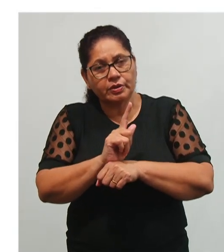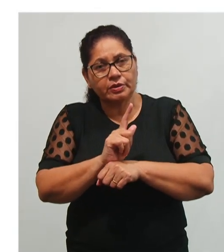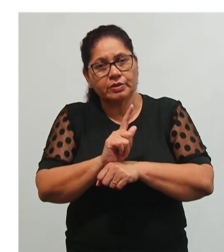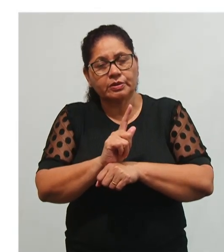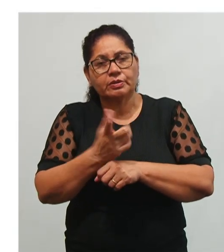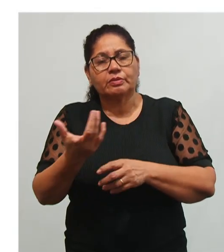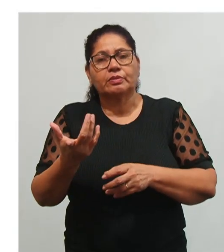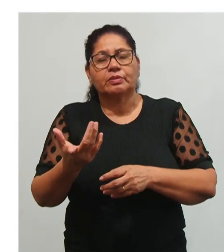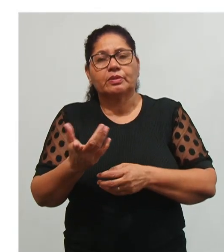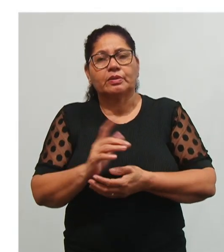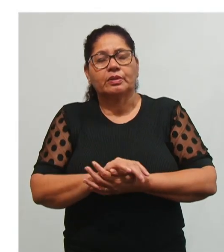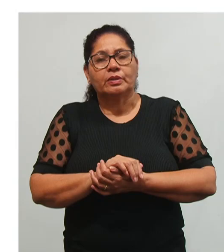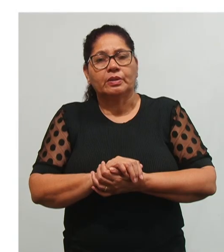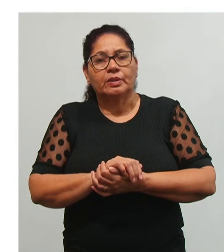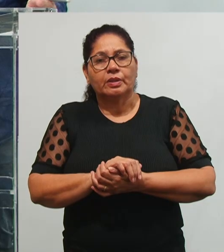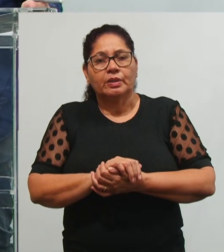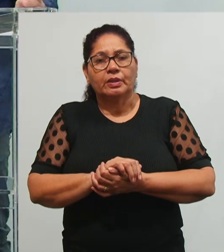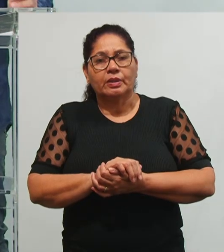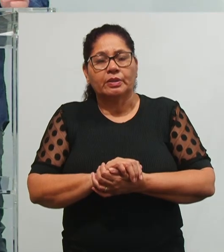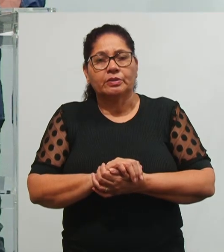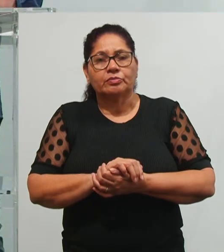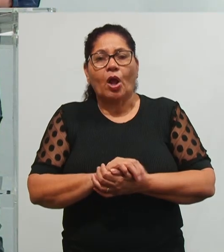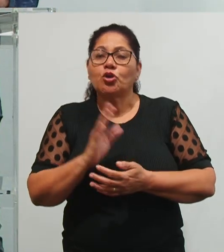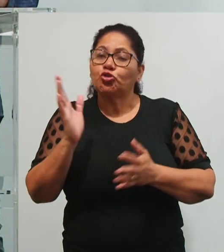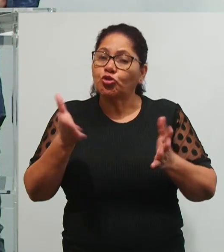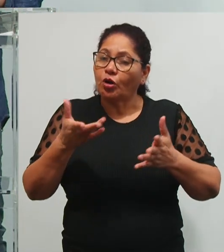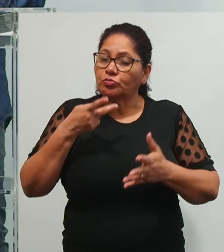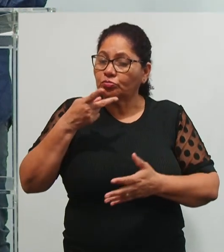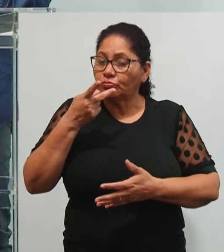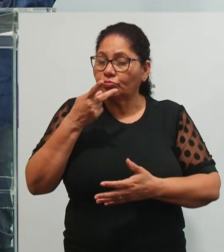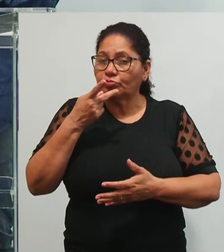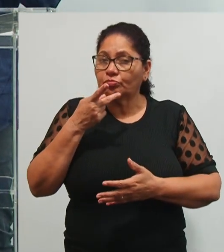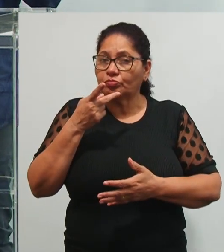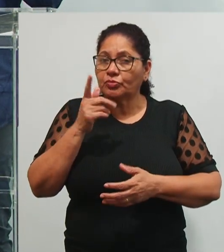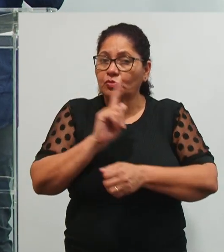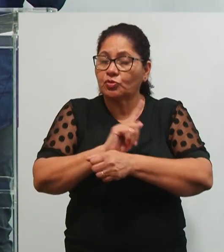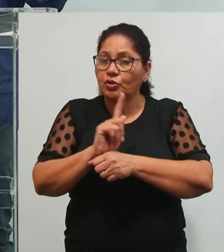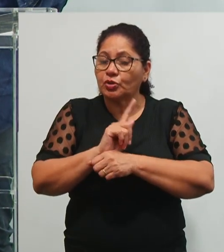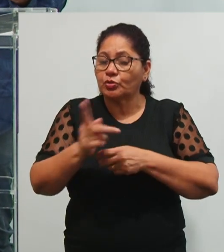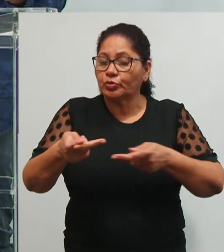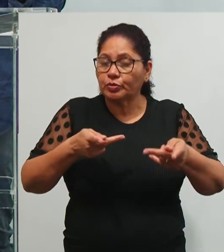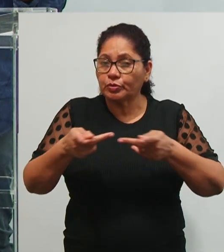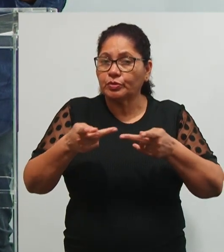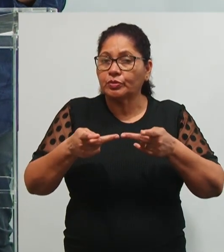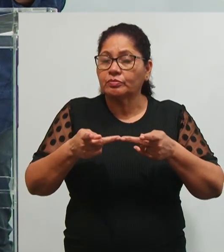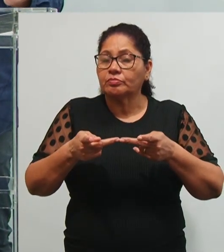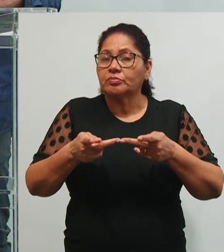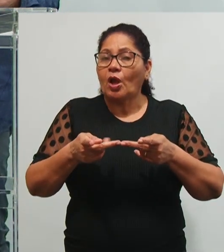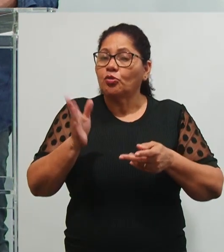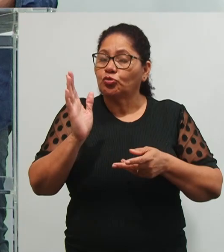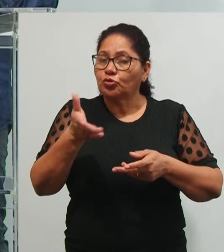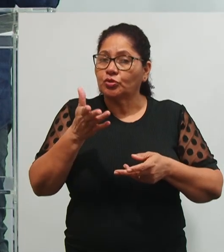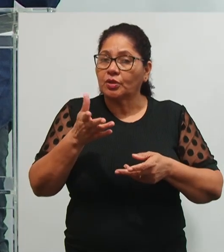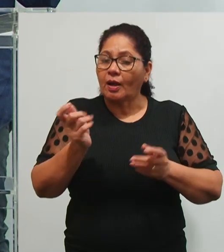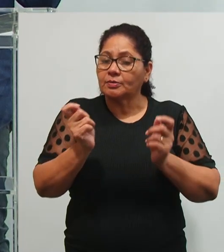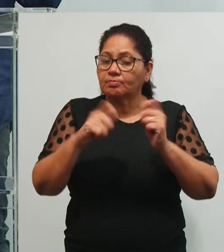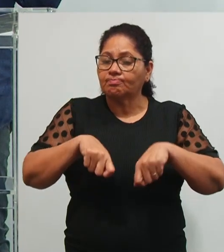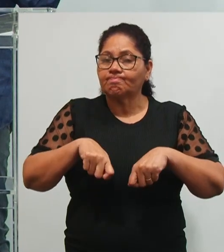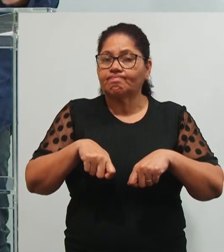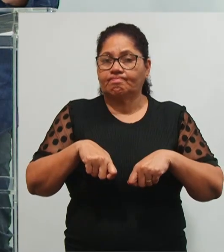geração da gestão de projetos. Né? Nós já estamos falando de gestores de projetos que